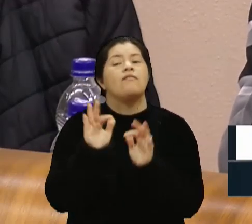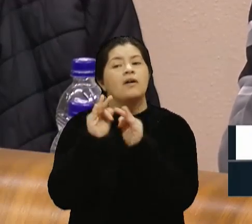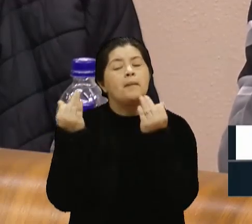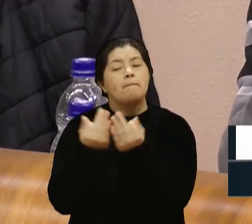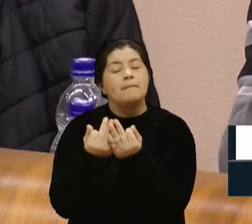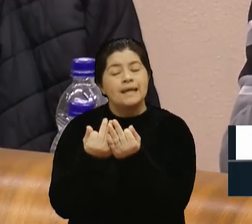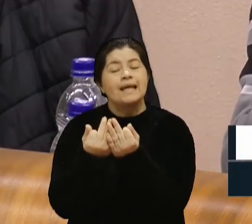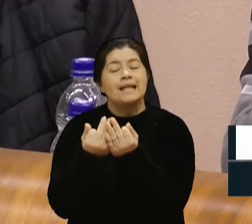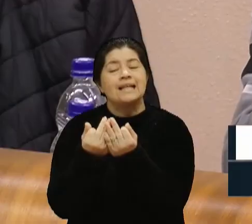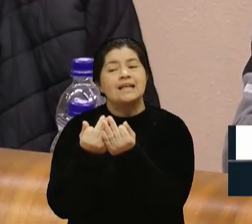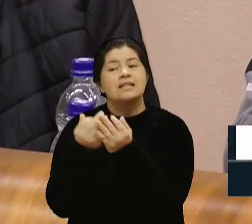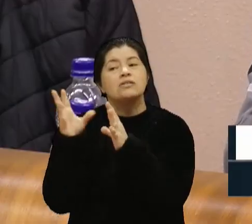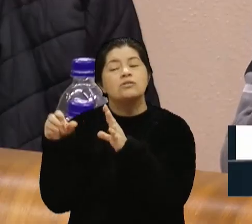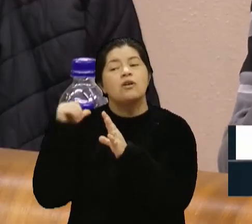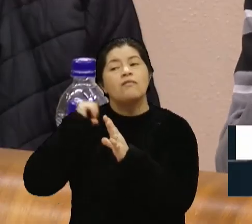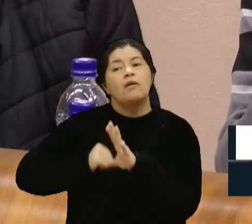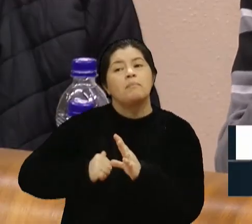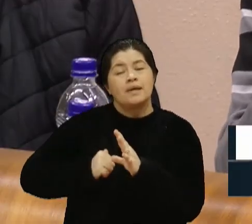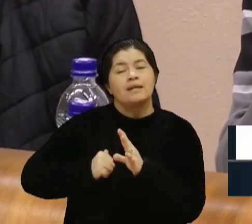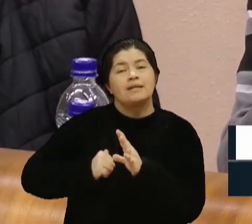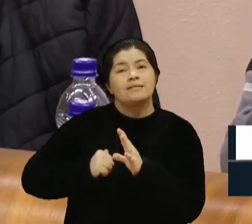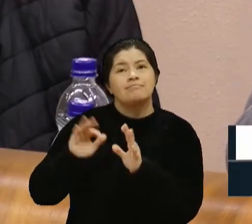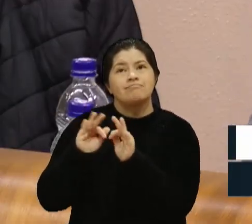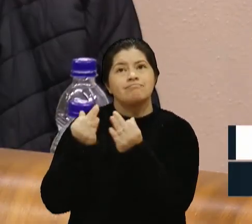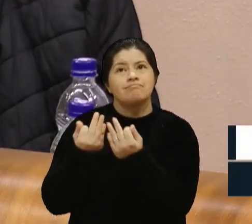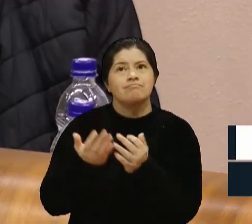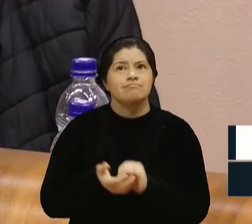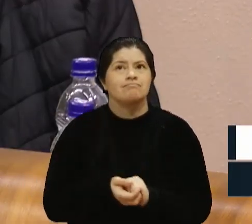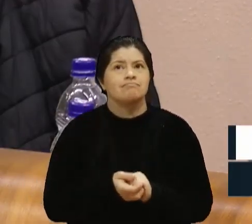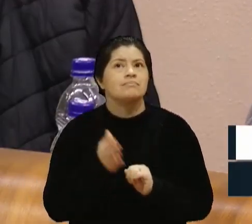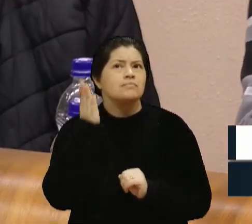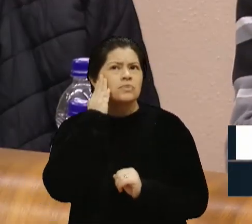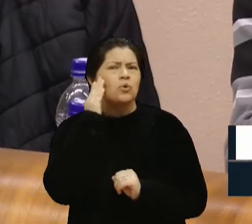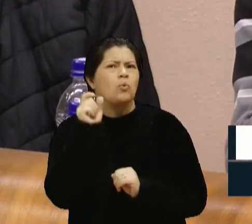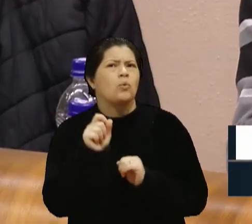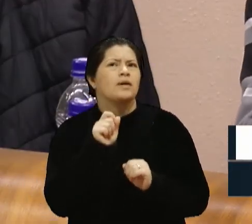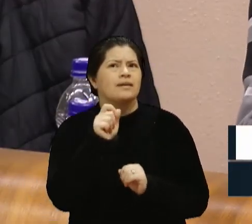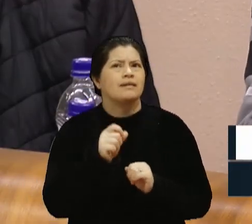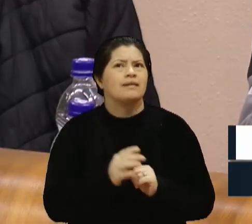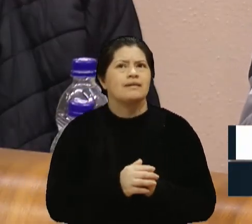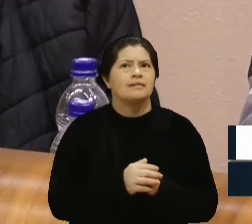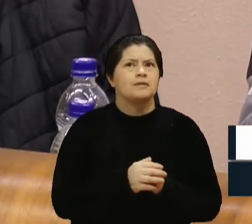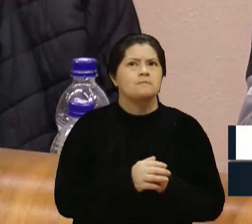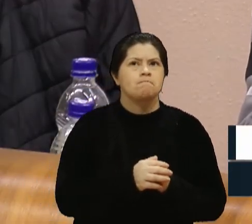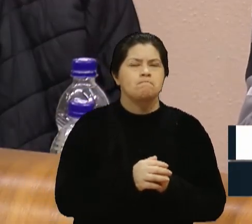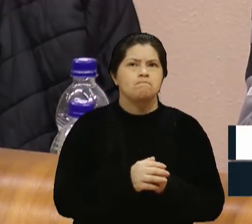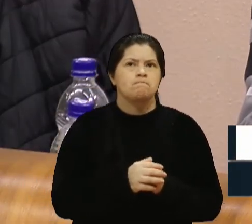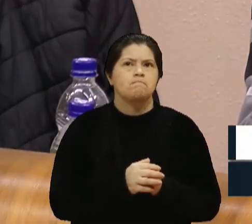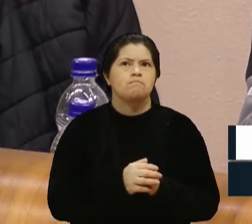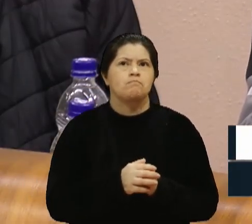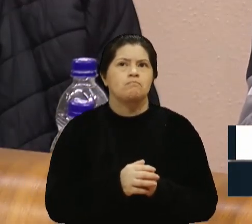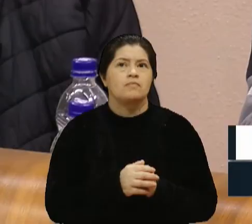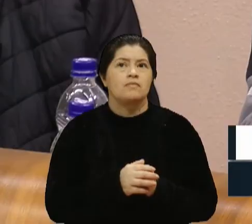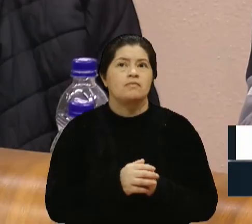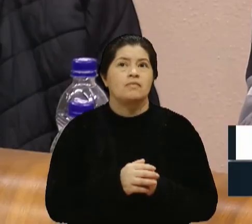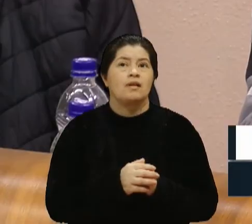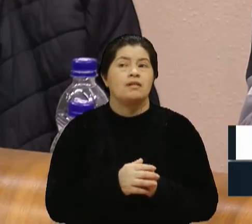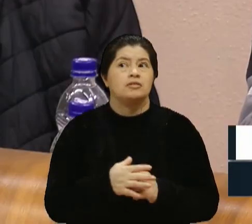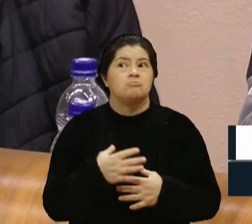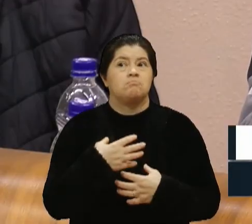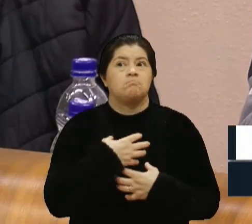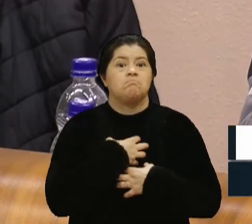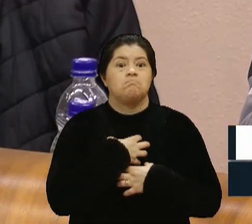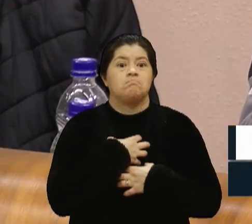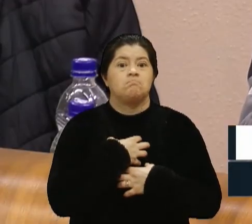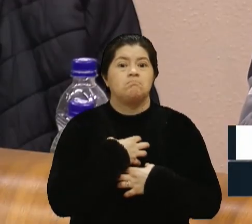que recebiam Bolsa Família. Sabe que isso... Talvez eu vá dizer uma coisa aqui que choque até as pessoas. Eu